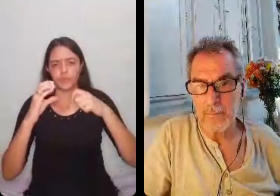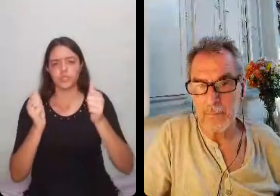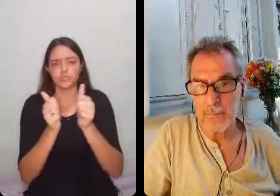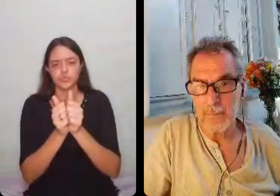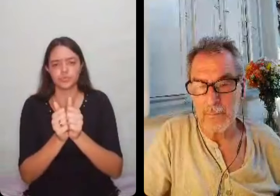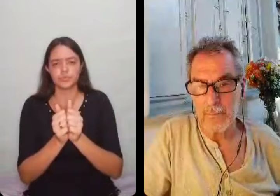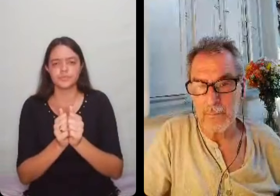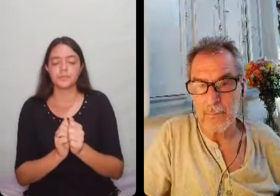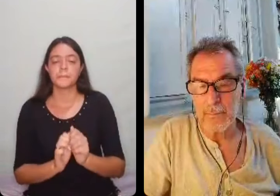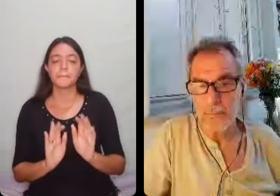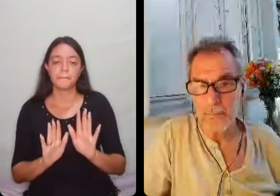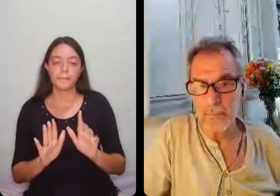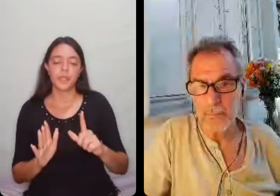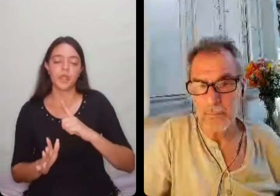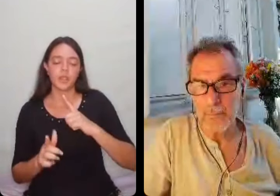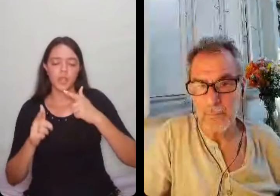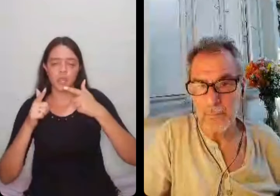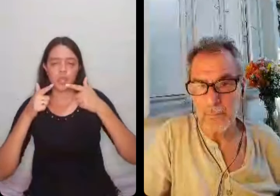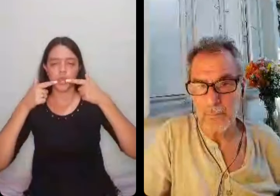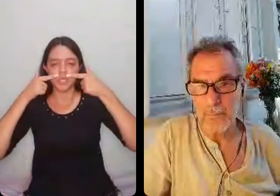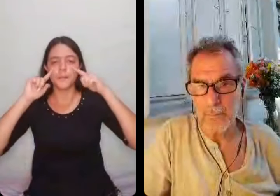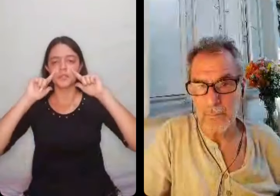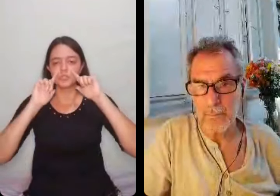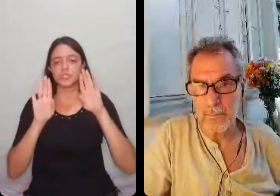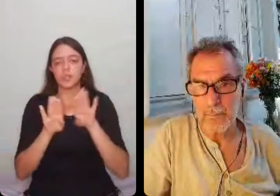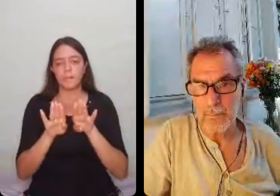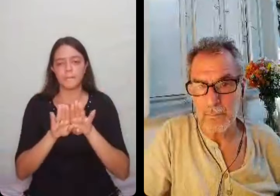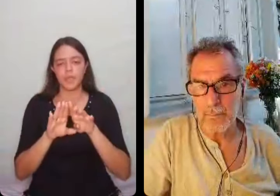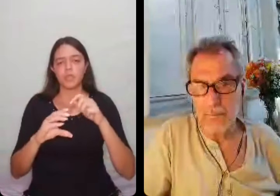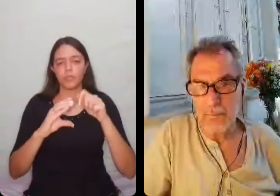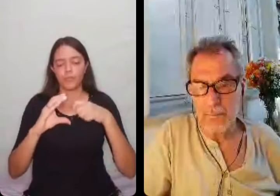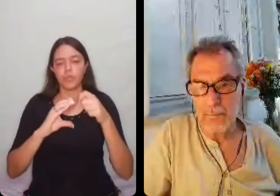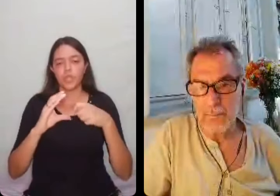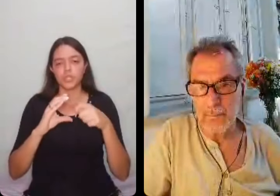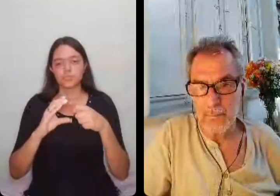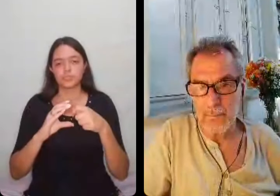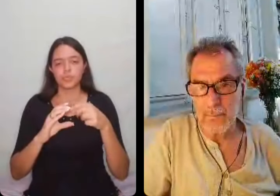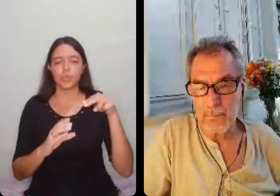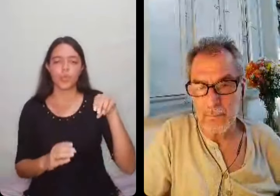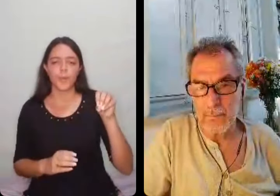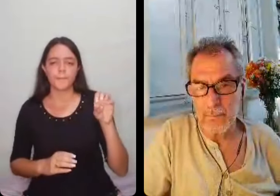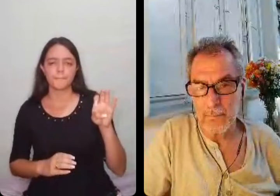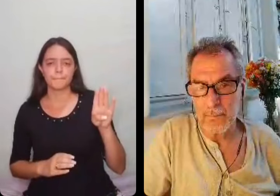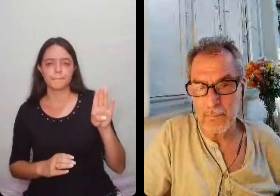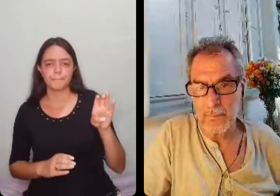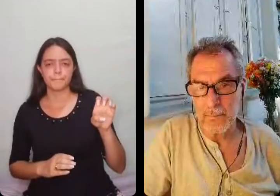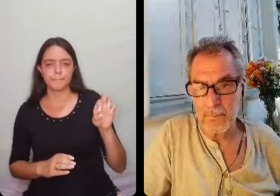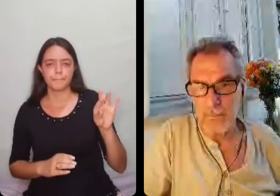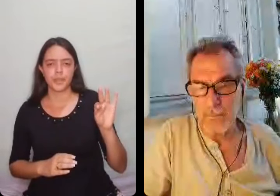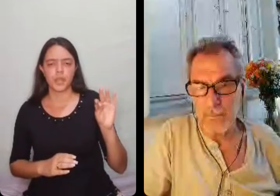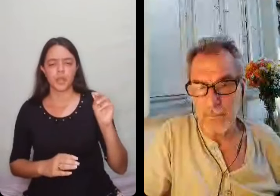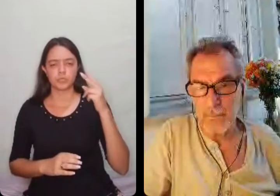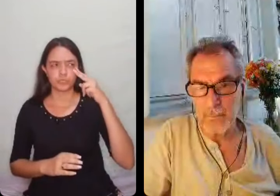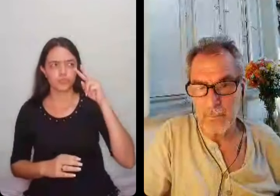O Norberto, ele teve um olhar, né? Depois que foi captado, a Isabela mostrou pra gente o primeiro corte.